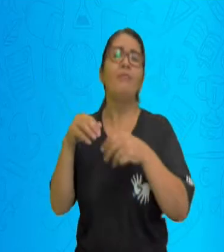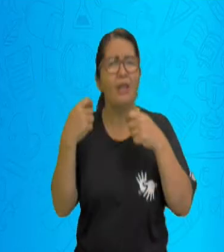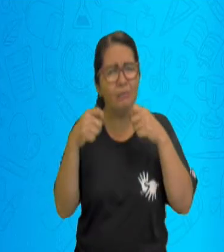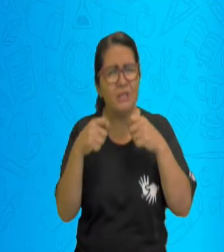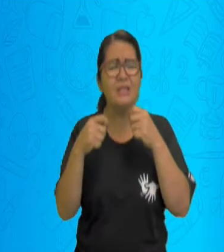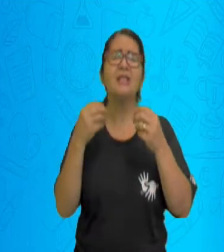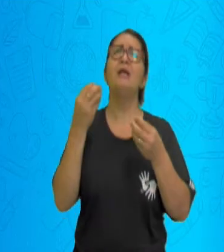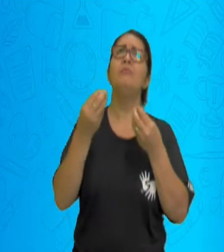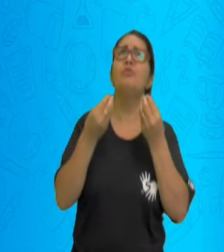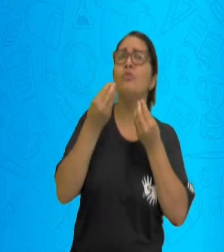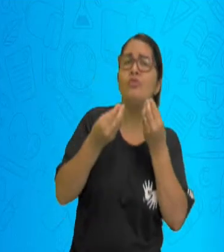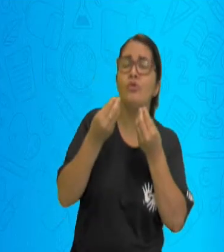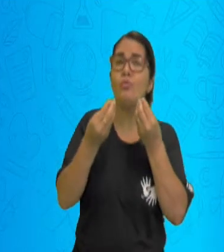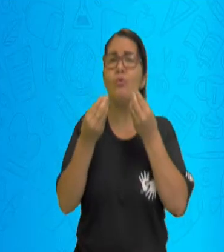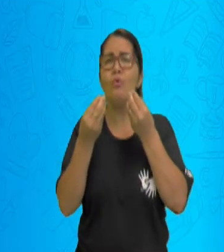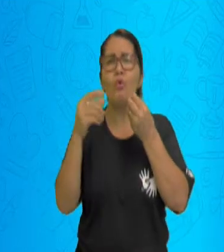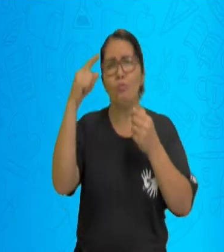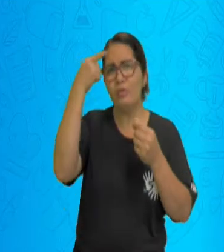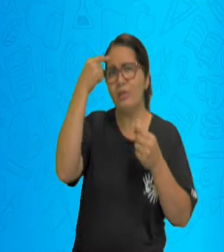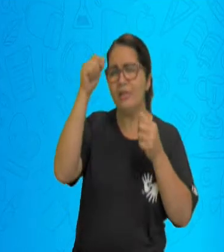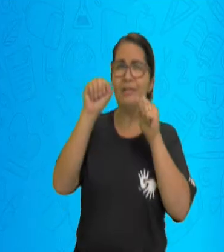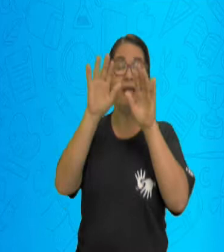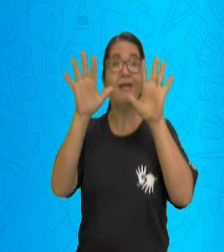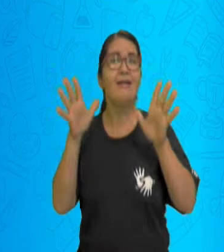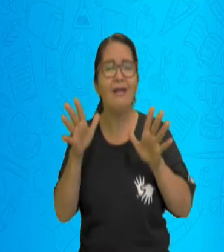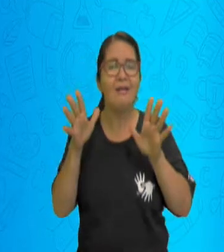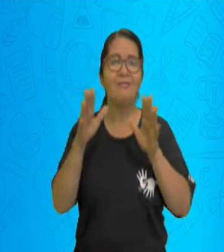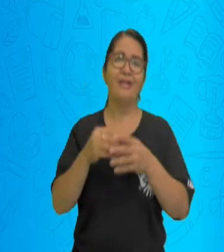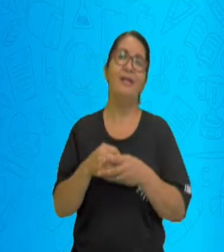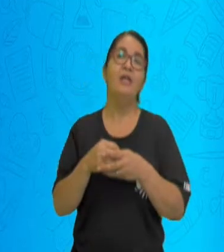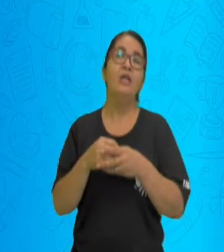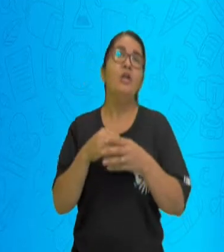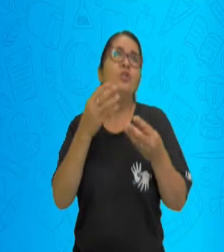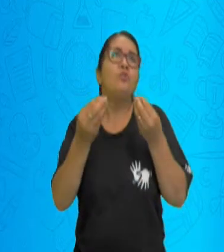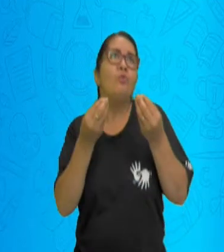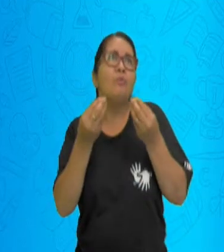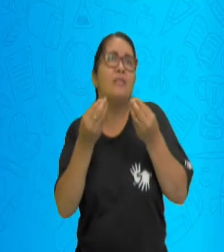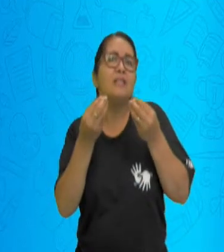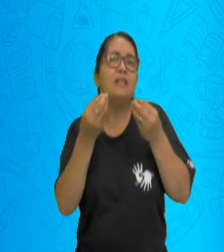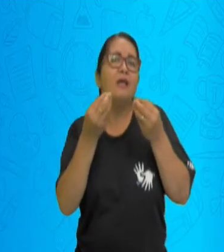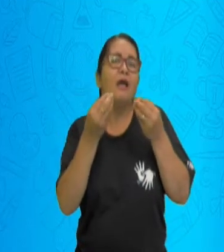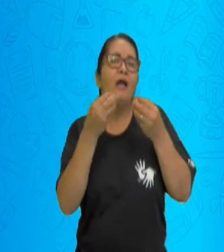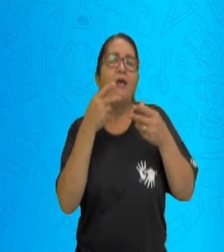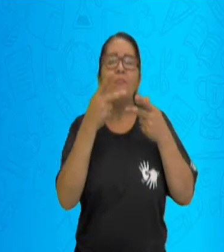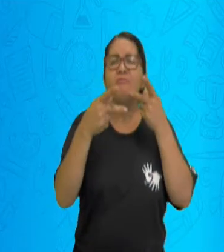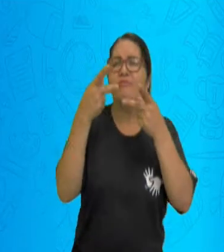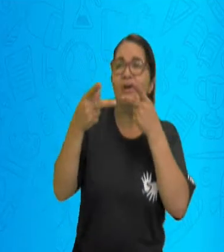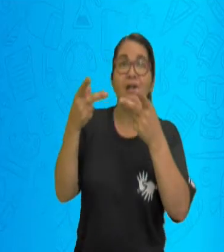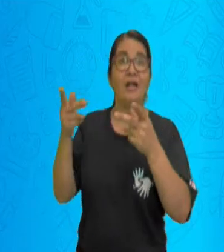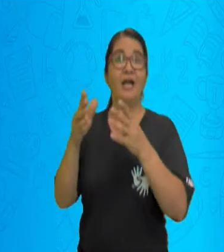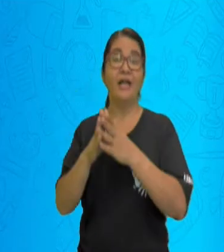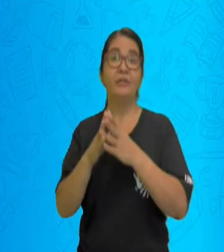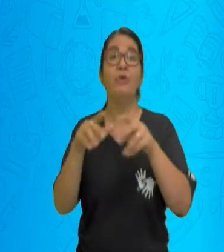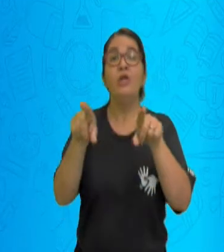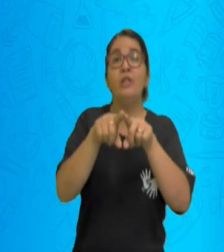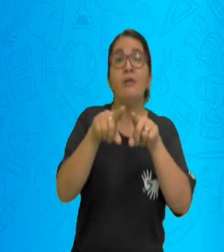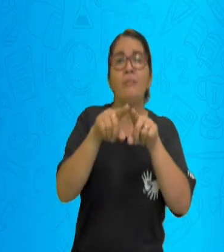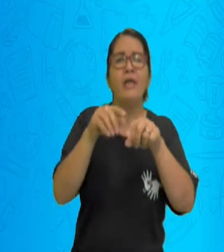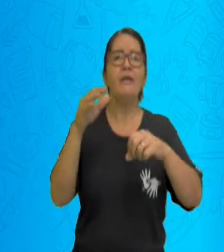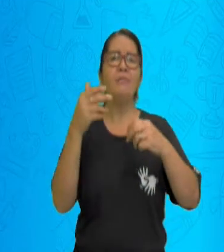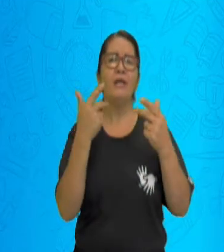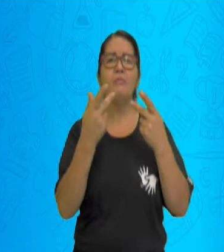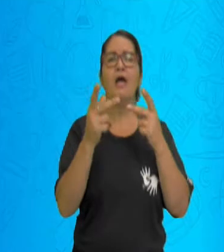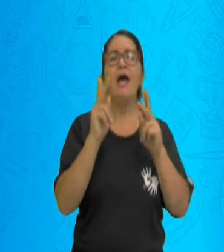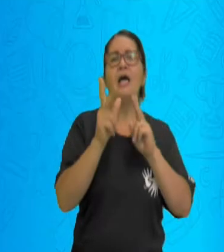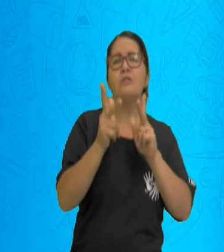formal. Essas expressões utilizadas dentro de um mesmo assunto, que é a